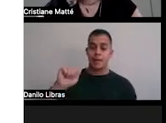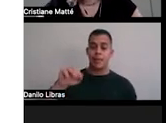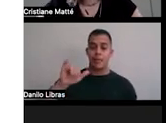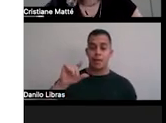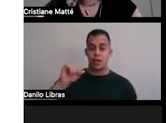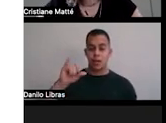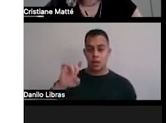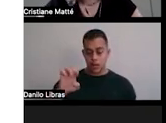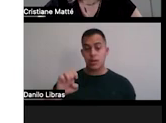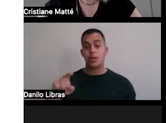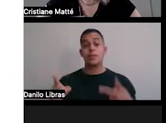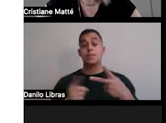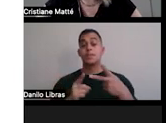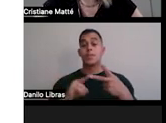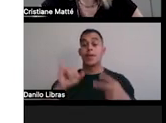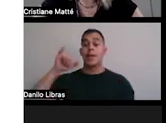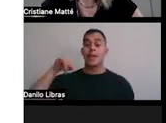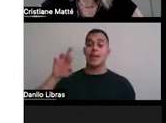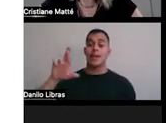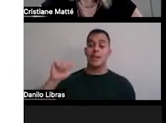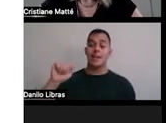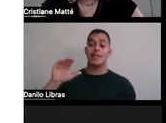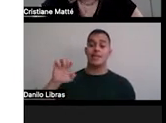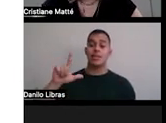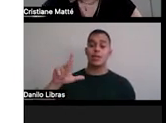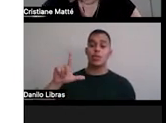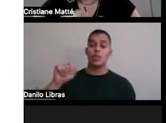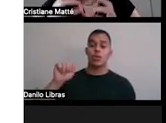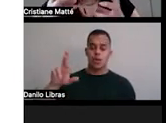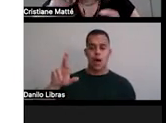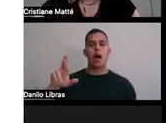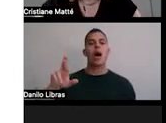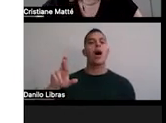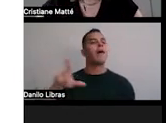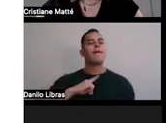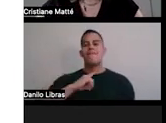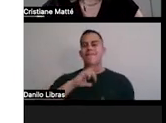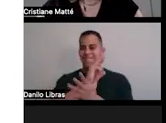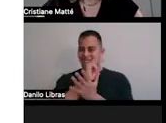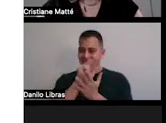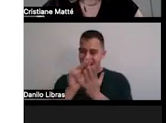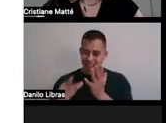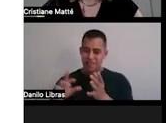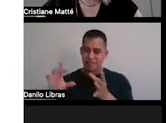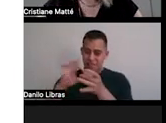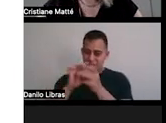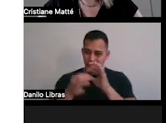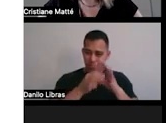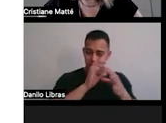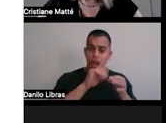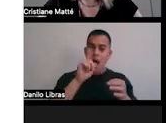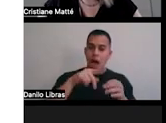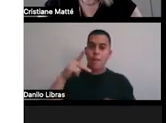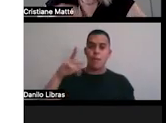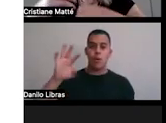nível intracelular, a gente tem a formação então de uma série de miofibrilas formadas pela proteína